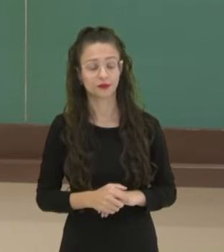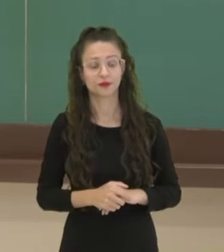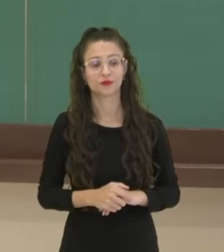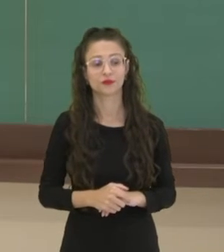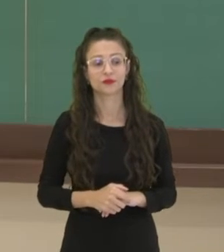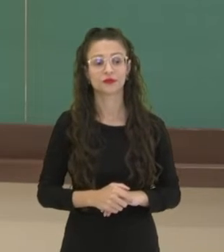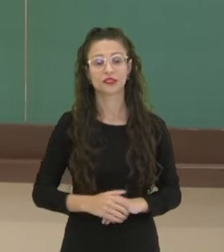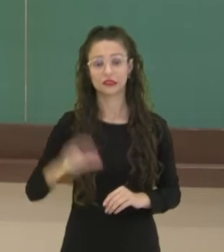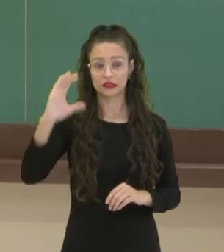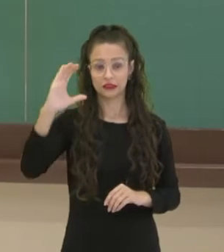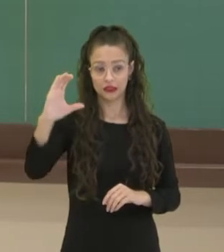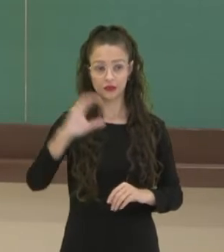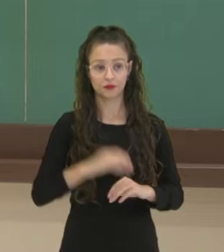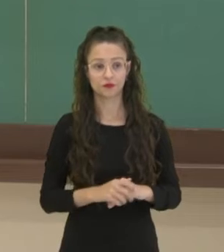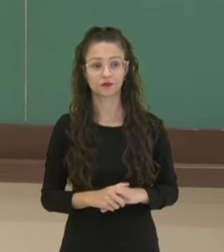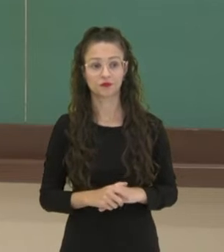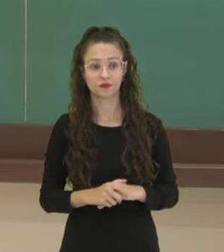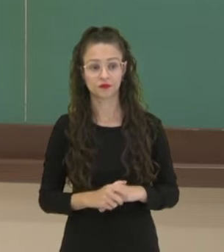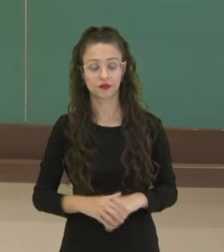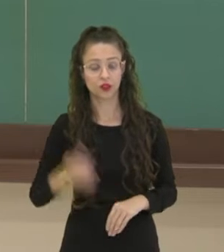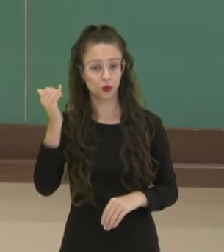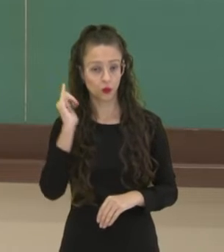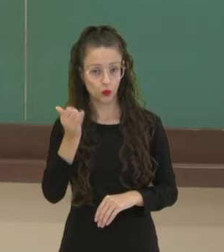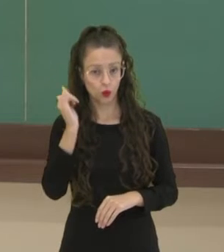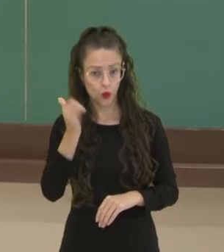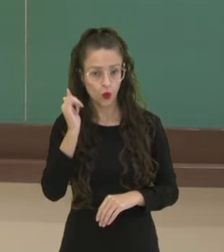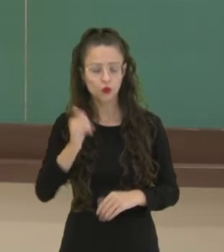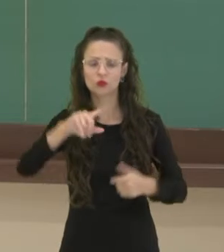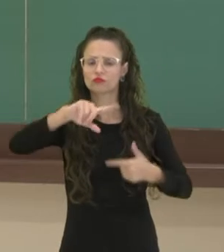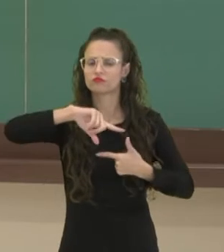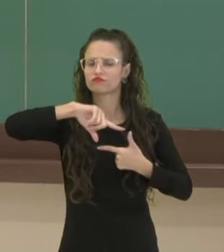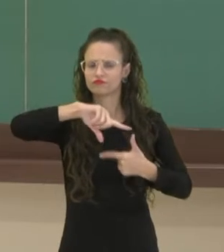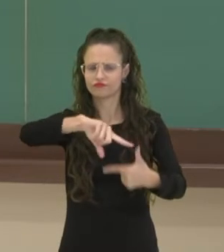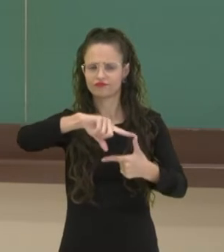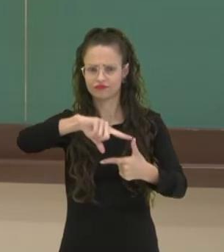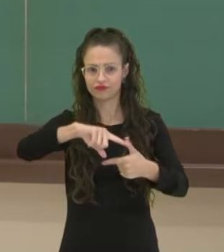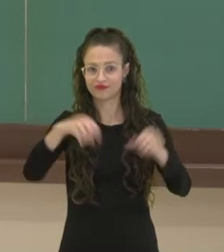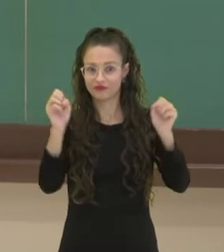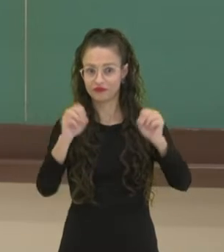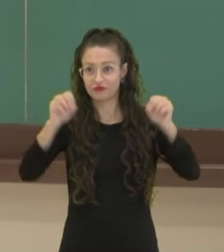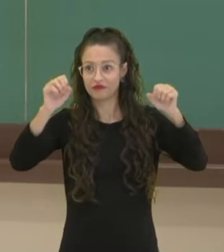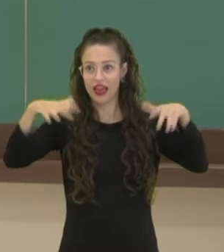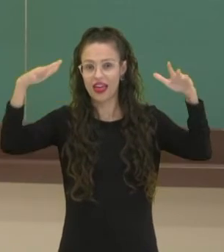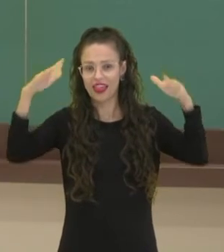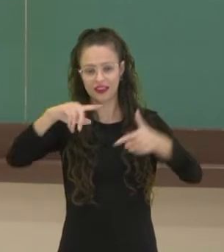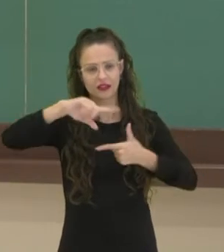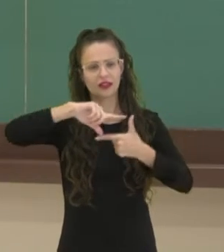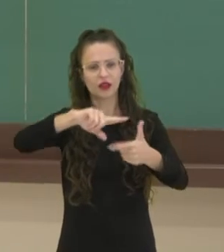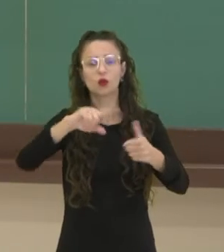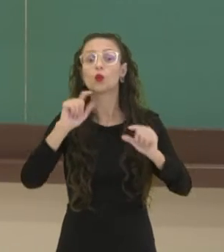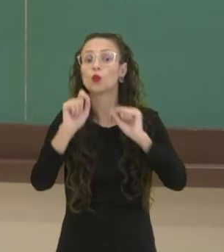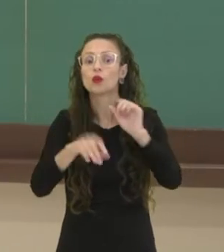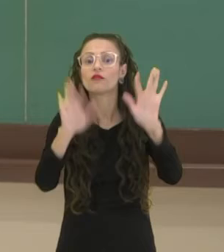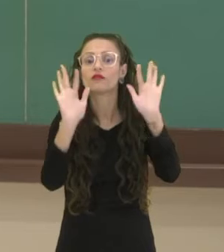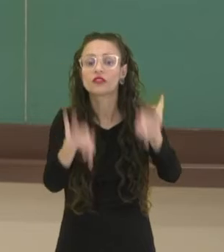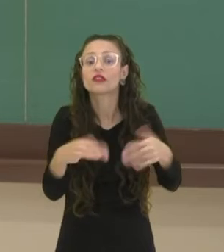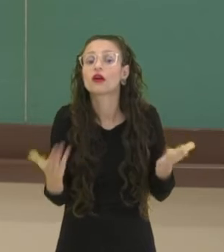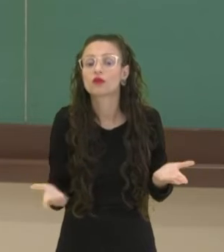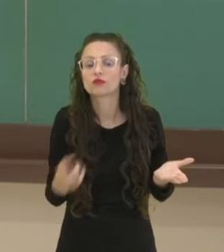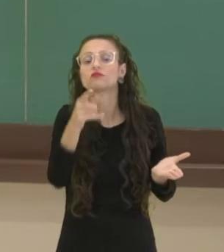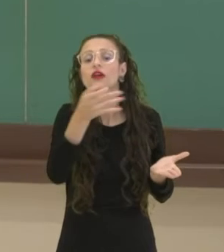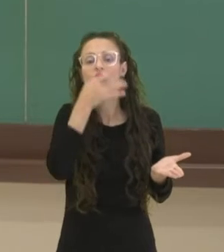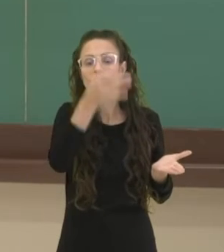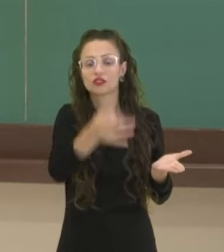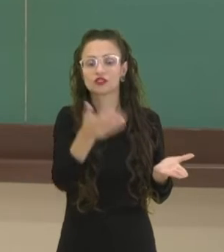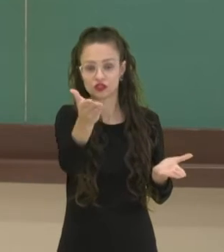Na letra C, em um conto de fada clássico, qual seria o desfecho desse conto? O que você acha?